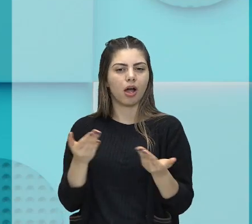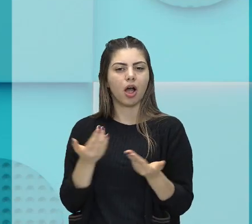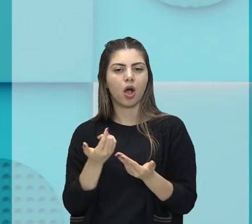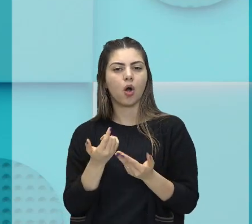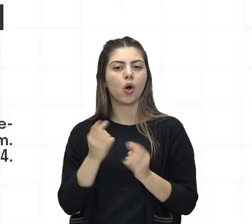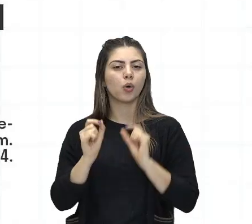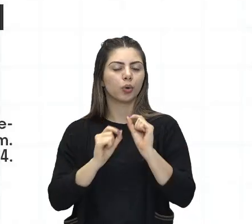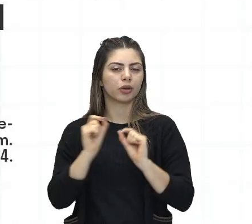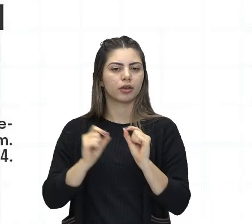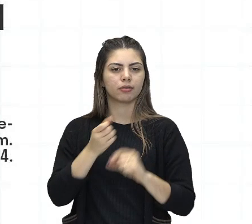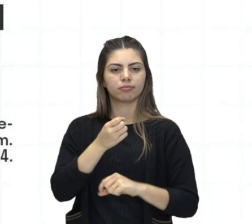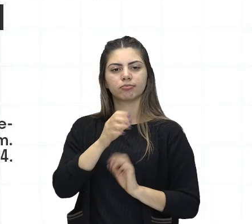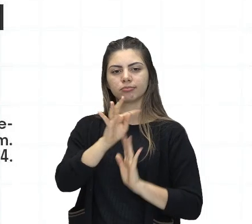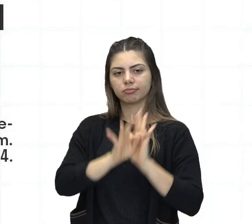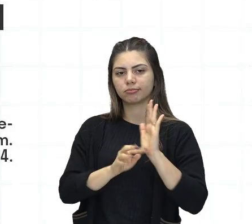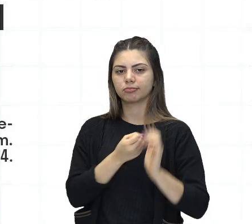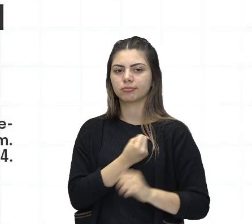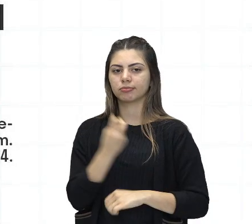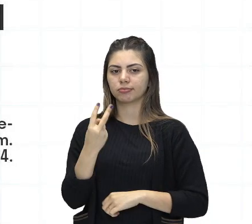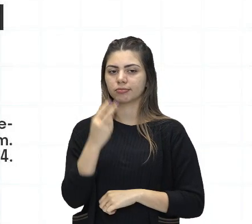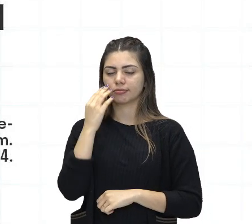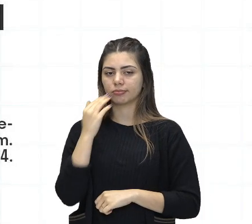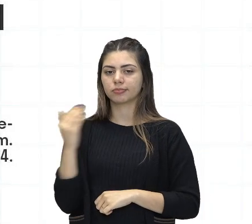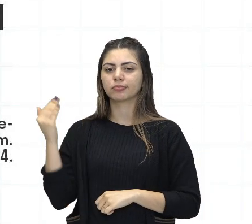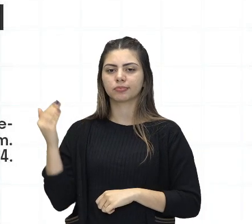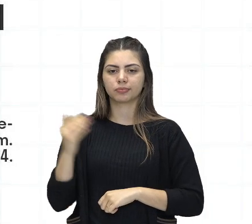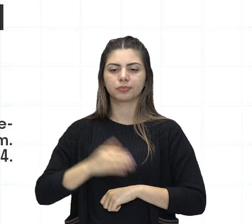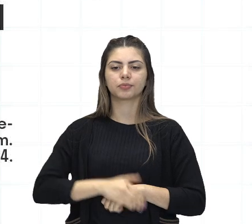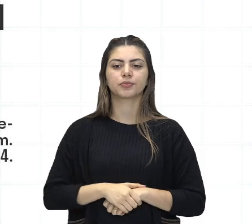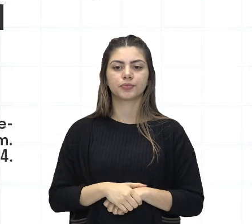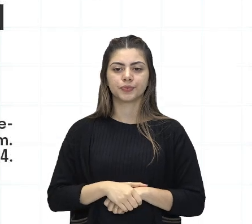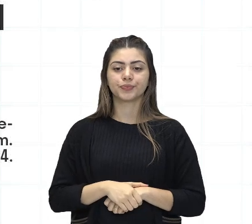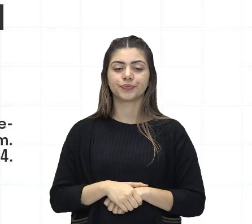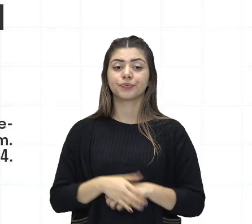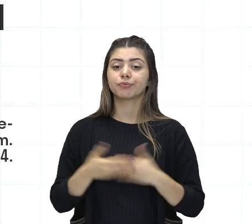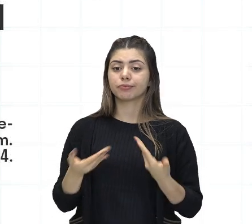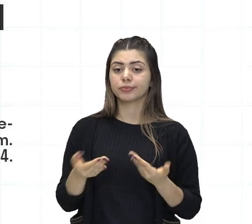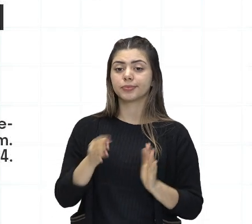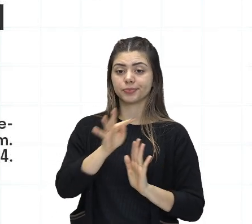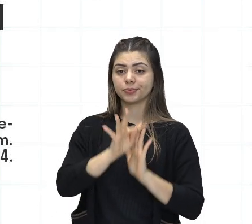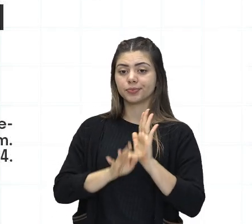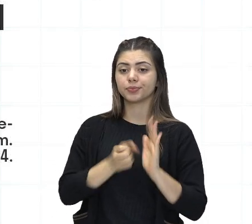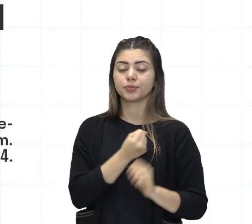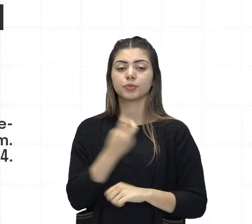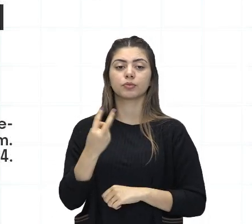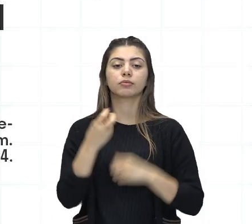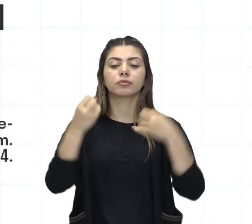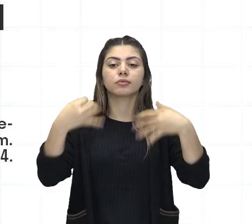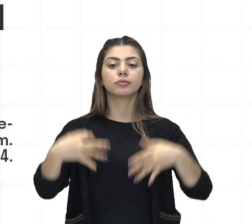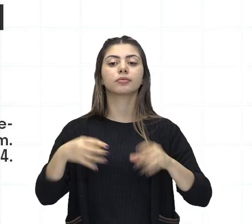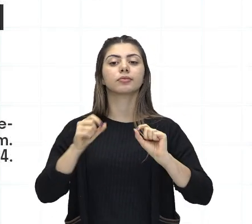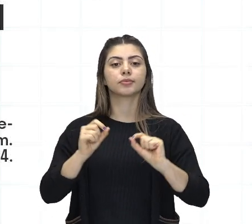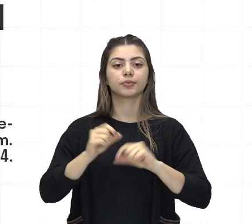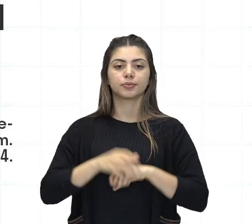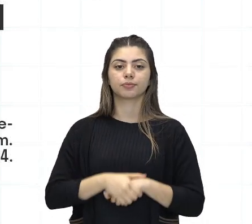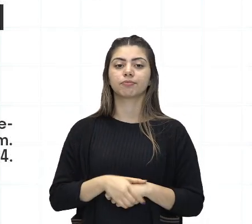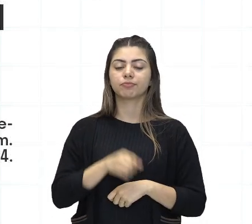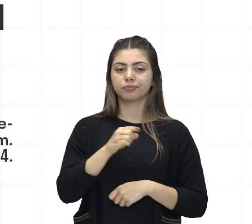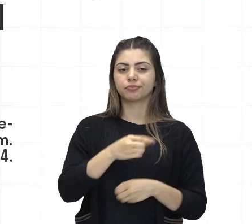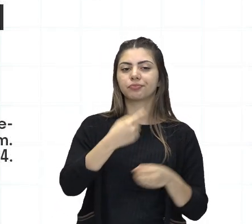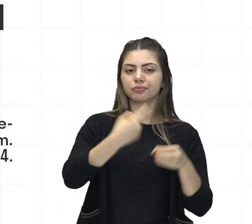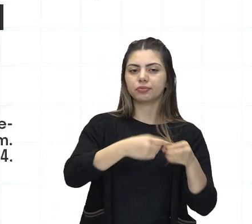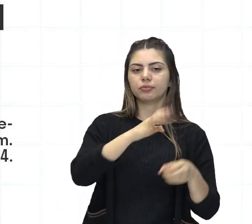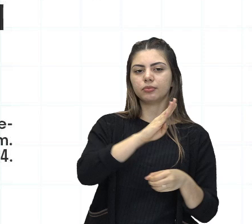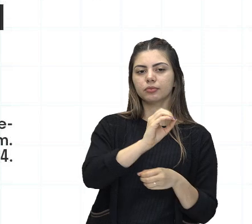nosso segundo texto. Bem, o segundo texto, ele diz o seguinte: Boca do